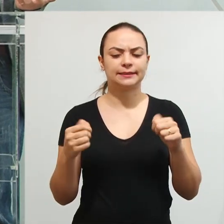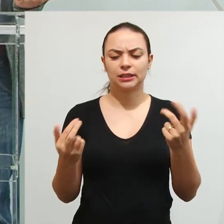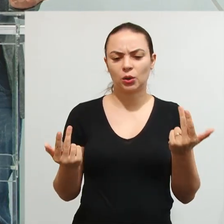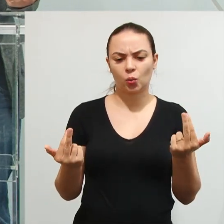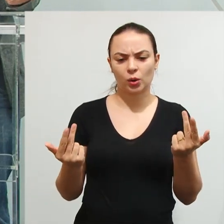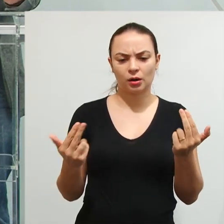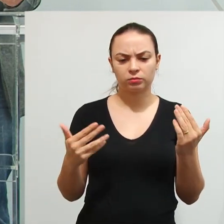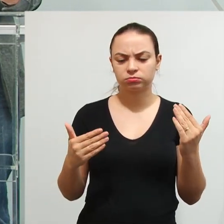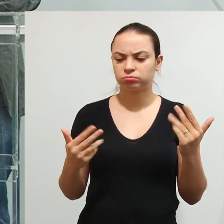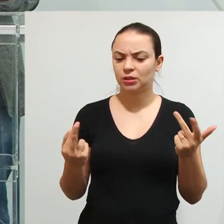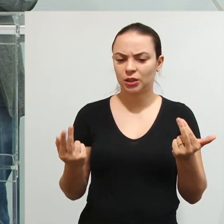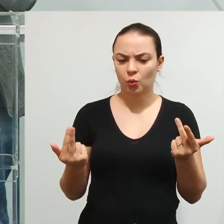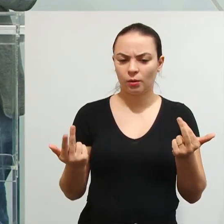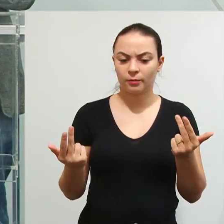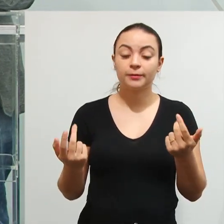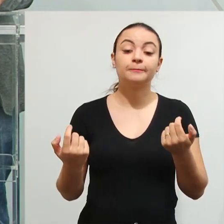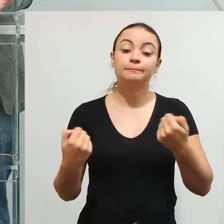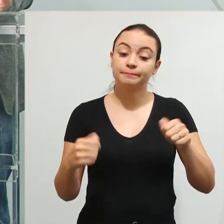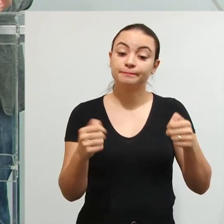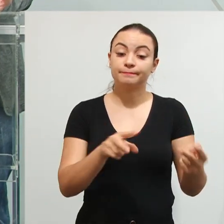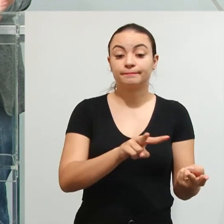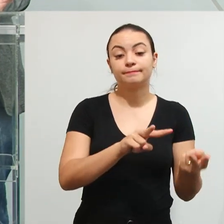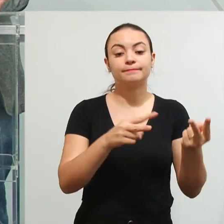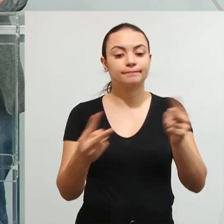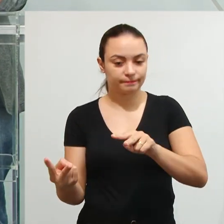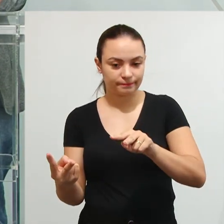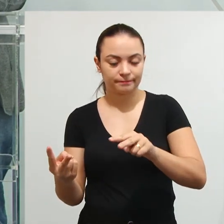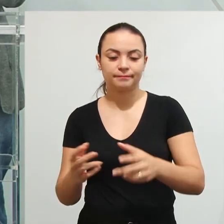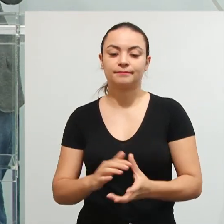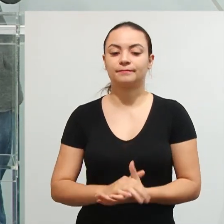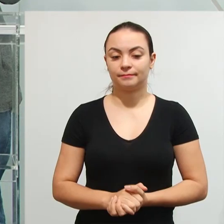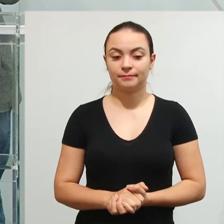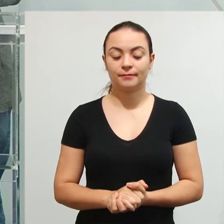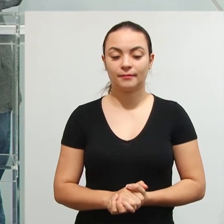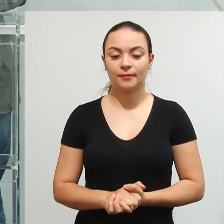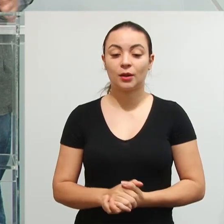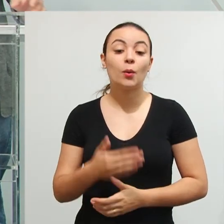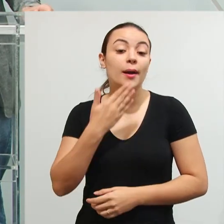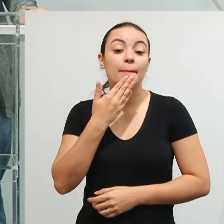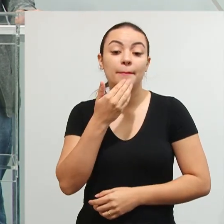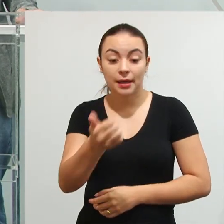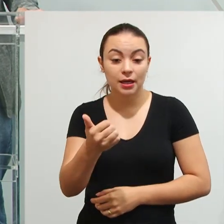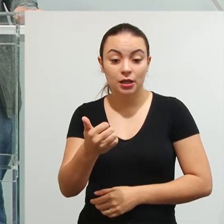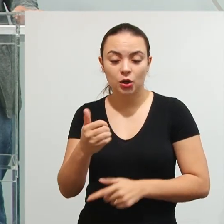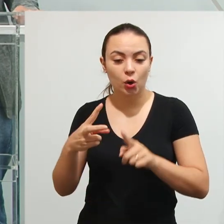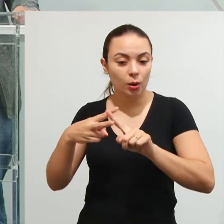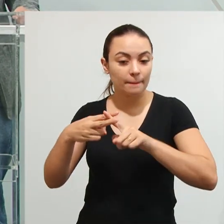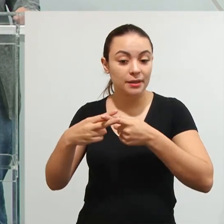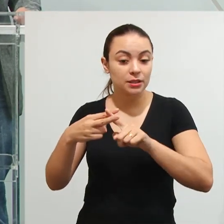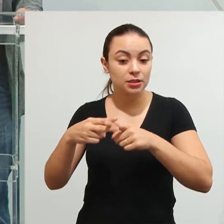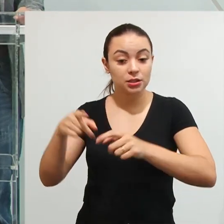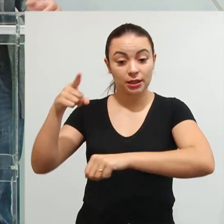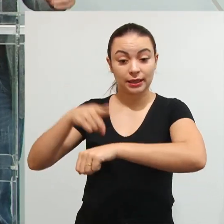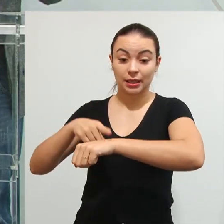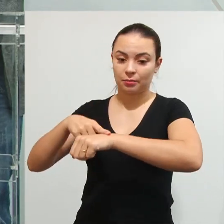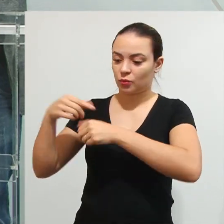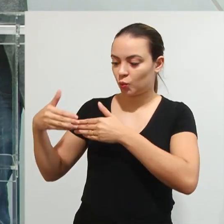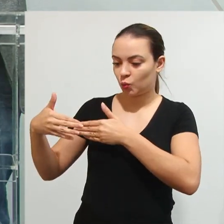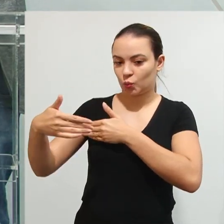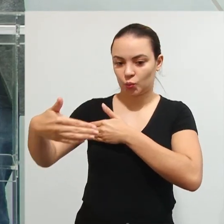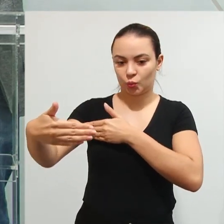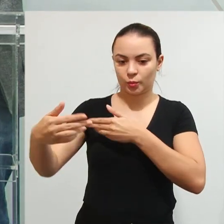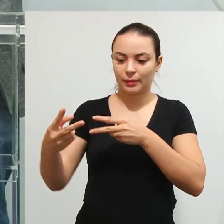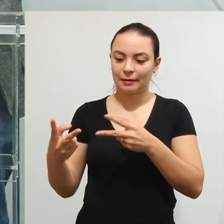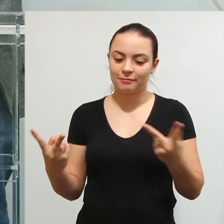converter juros compostos agora se for necessário converter taxa atende-se para esse detalhe o tipo de capitalização